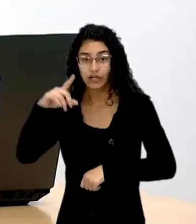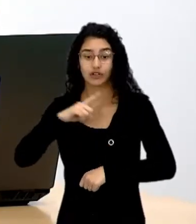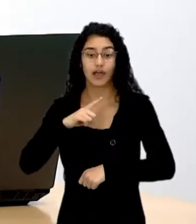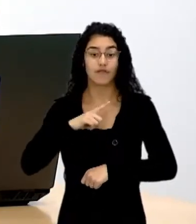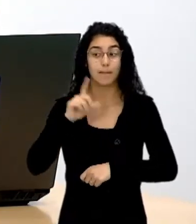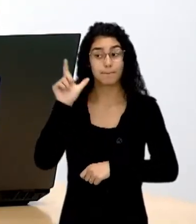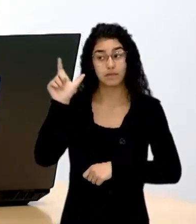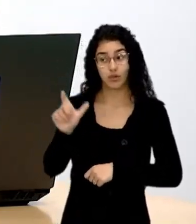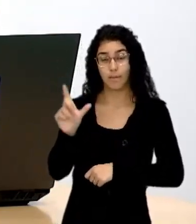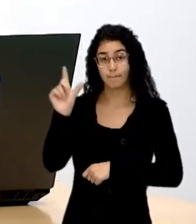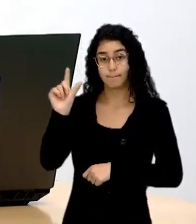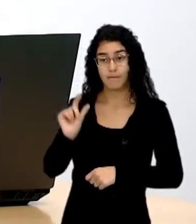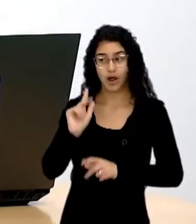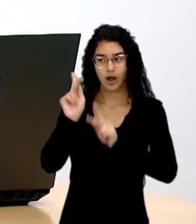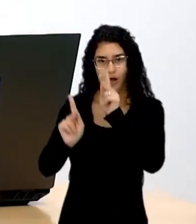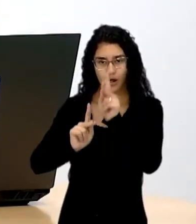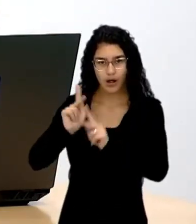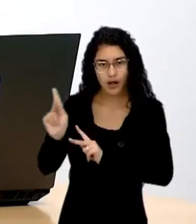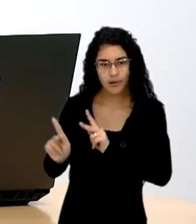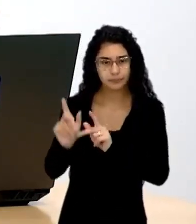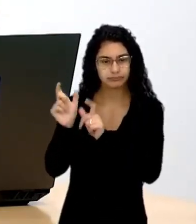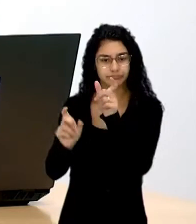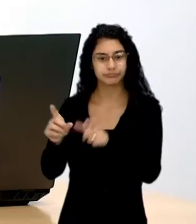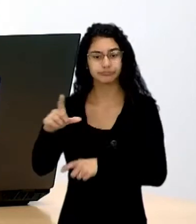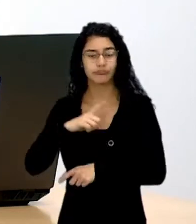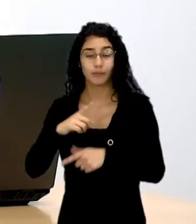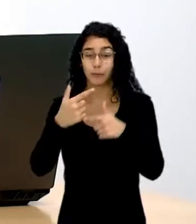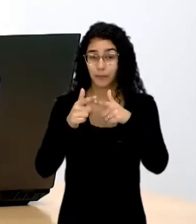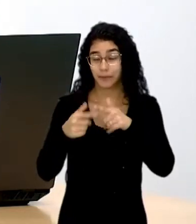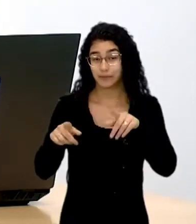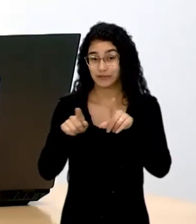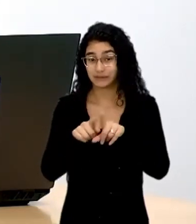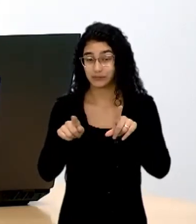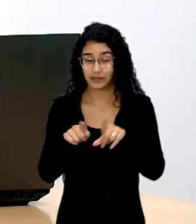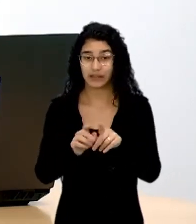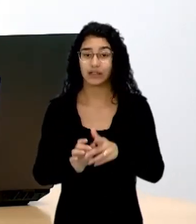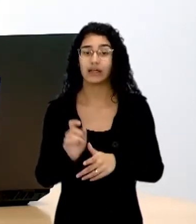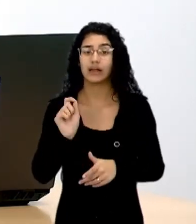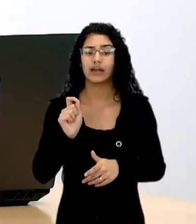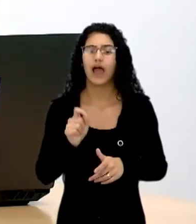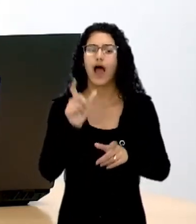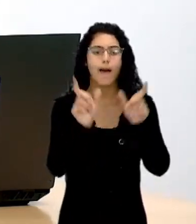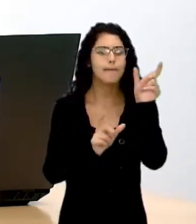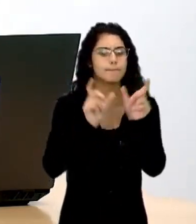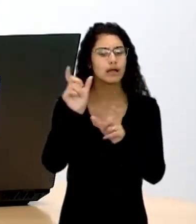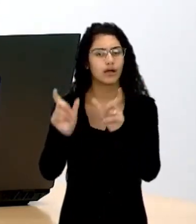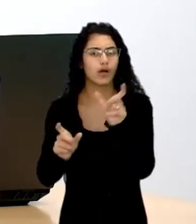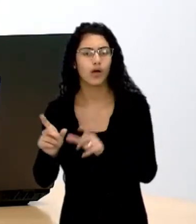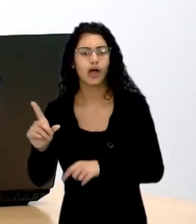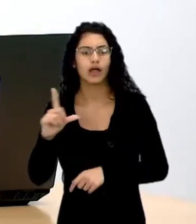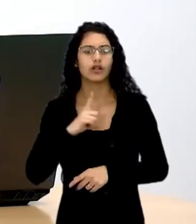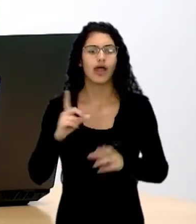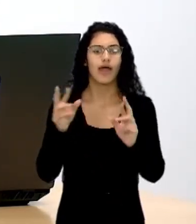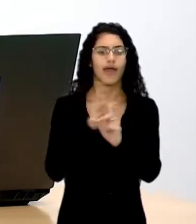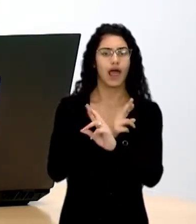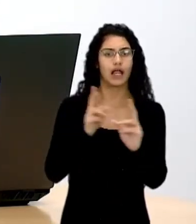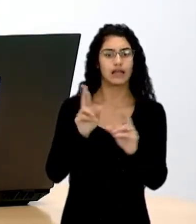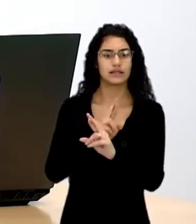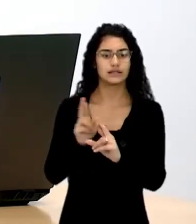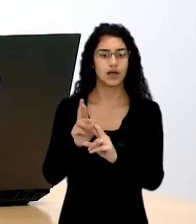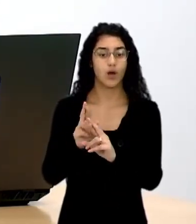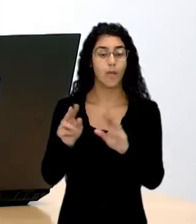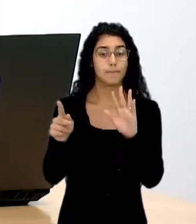mãos de poucas pessoas e você tinha ainda um problema de que essas pessoas tinham relações com a